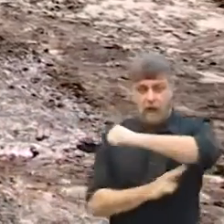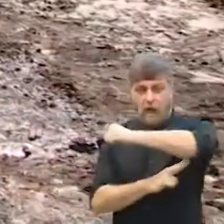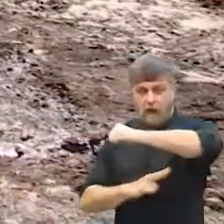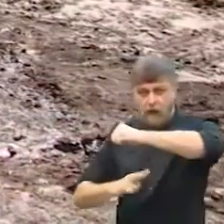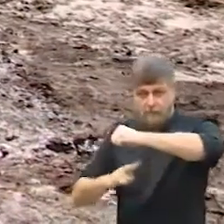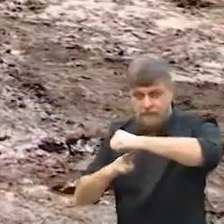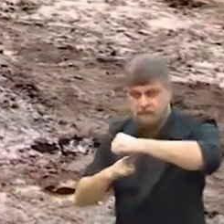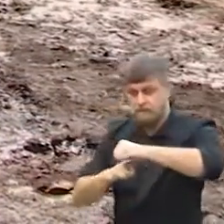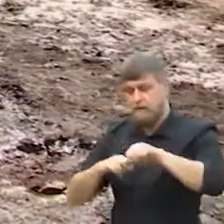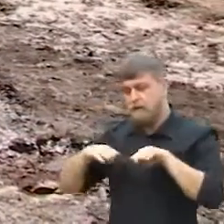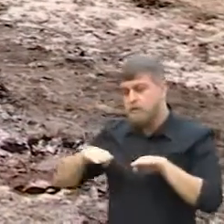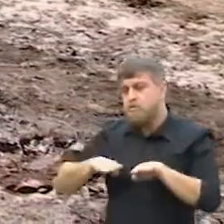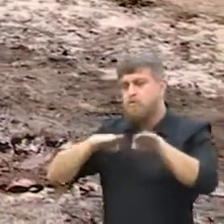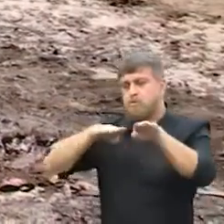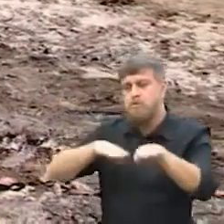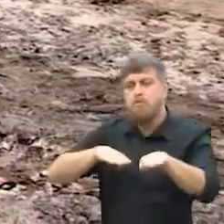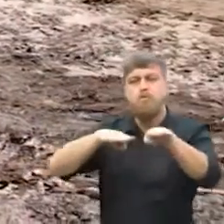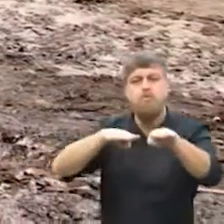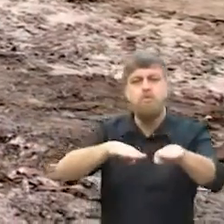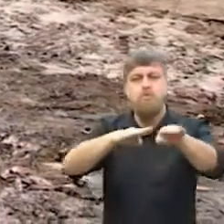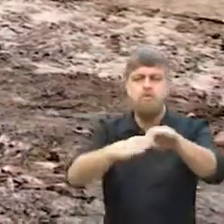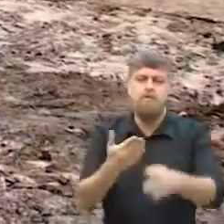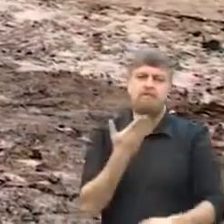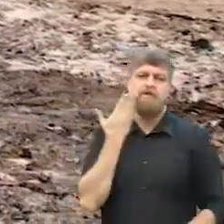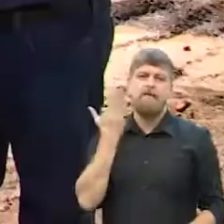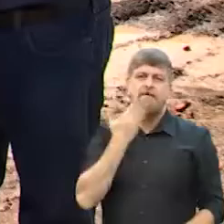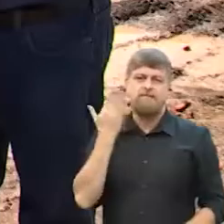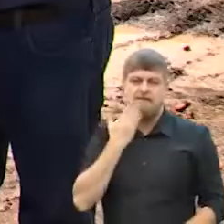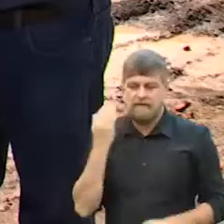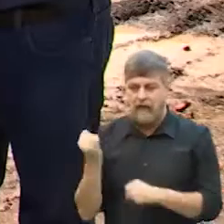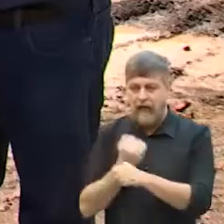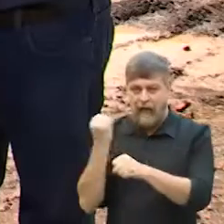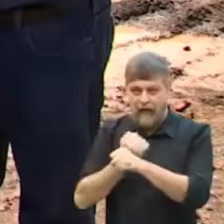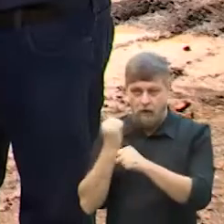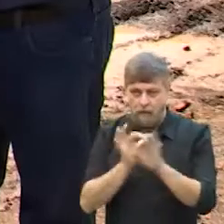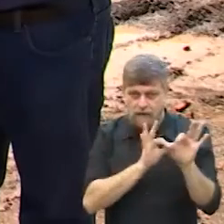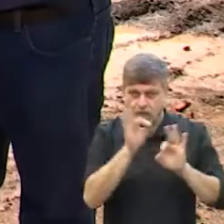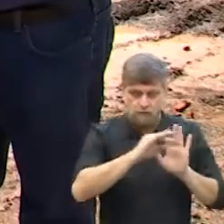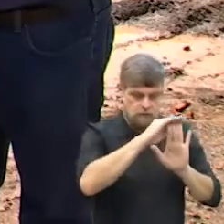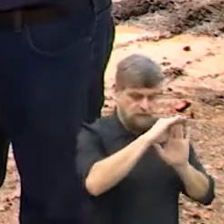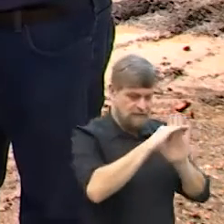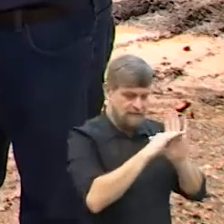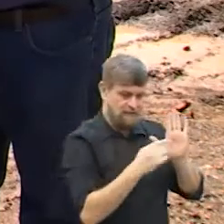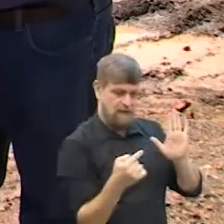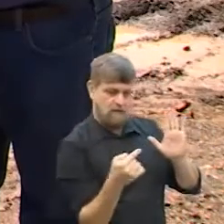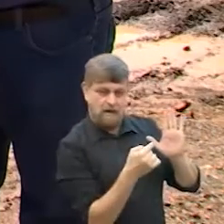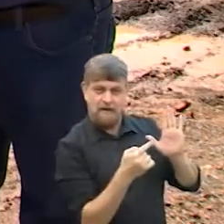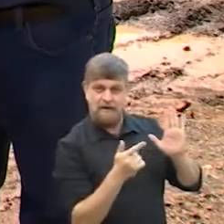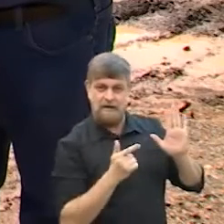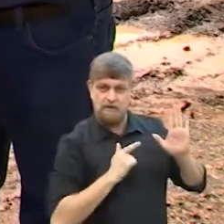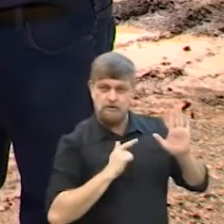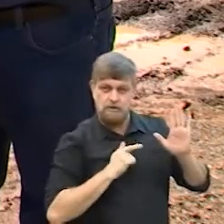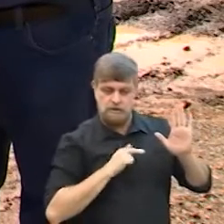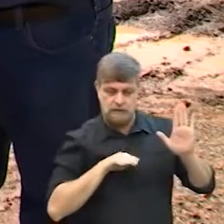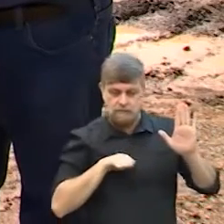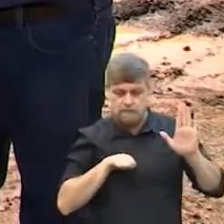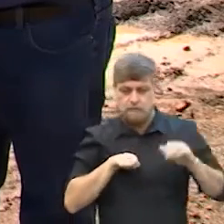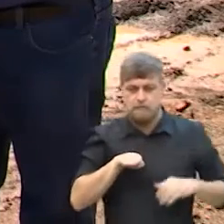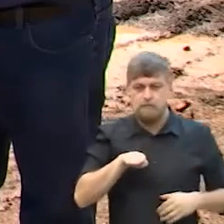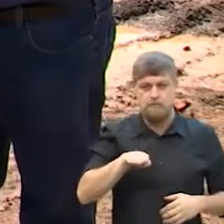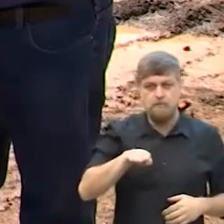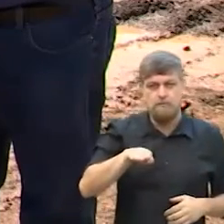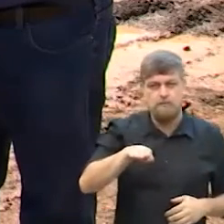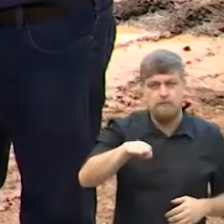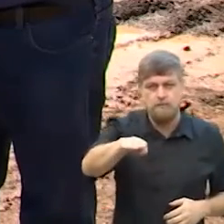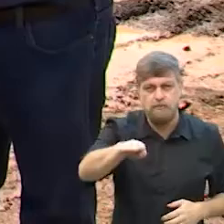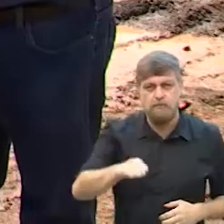contempla um viaduto que vai dar fluidez no trânsito local. A obra que previa no projeto executivo inicial era uma